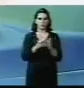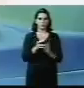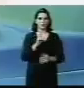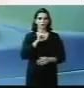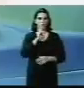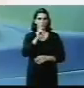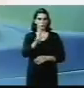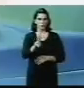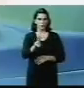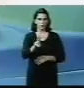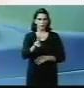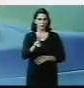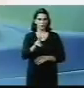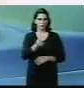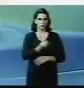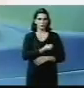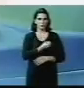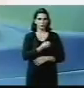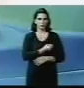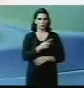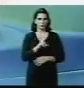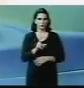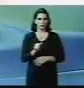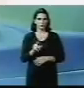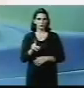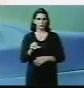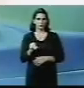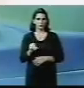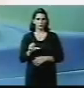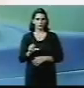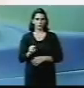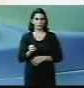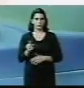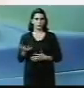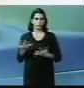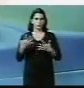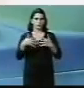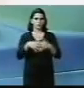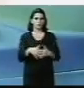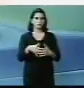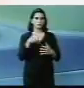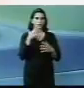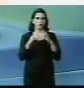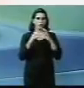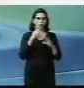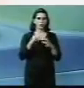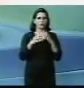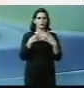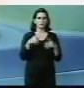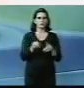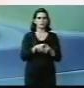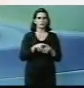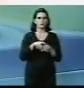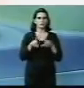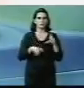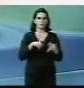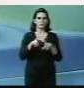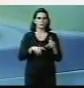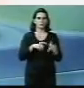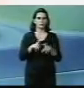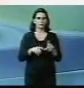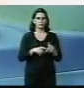dados, né? A função do proxy, então. Ele vai intermediar a comunicação também com as máquinas internas,